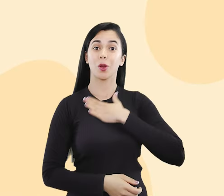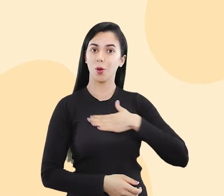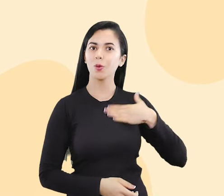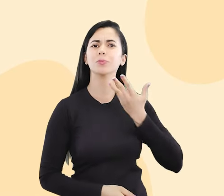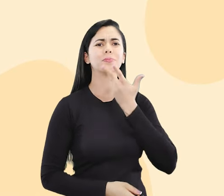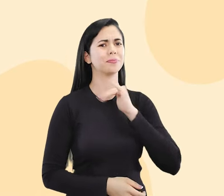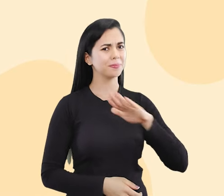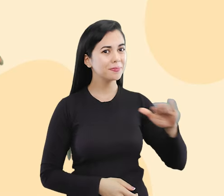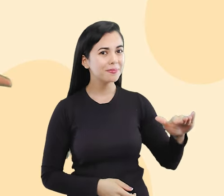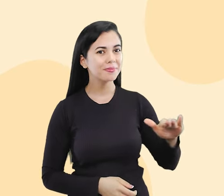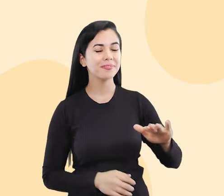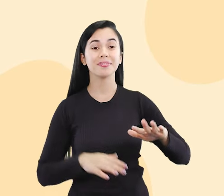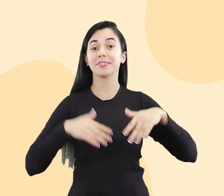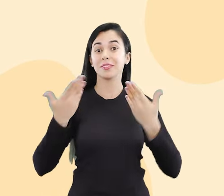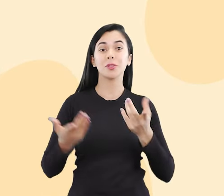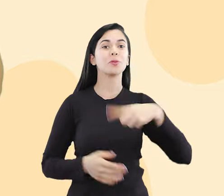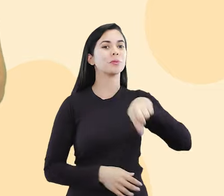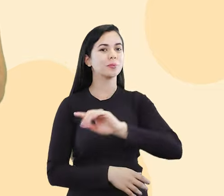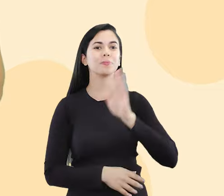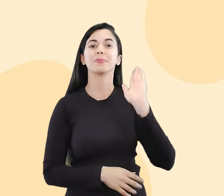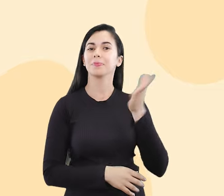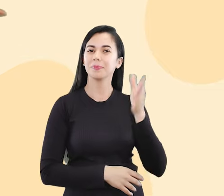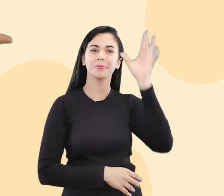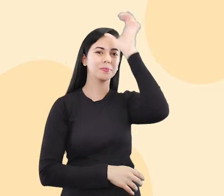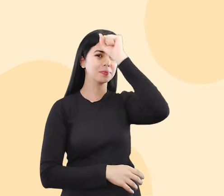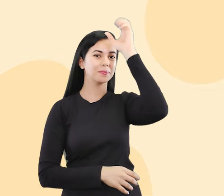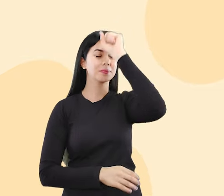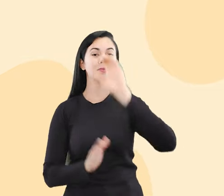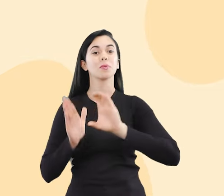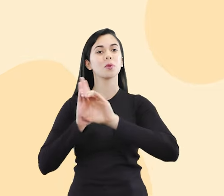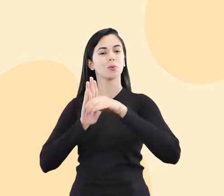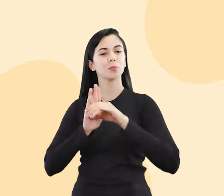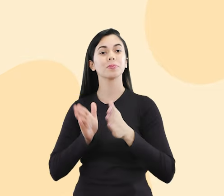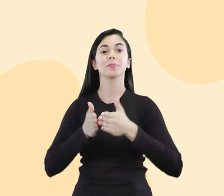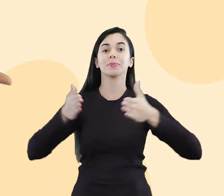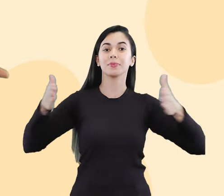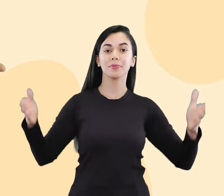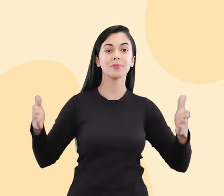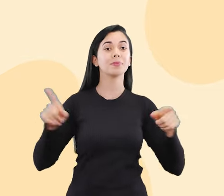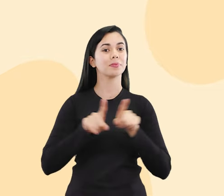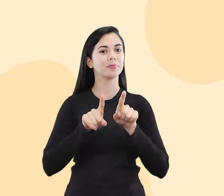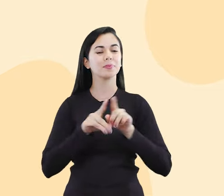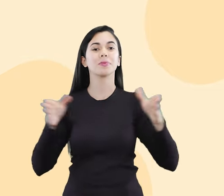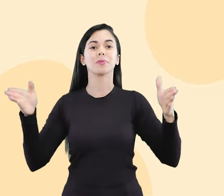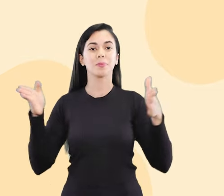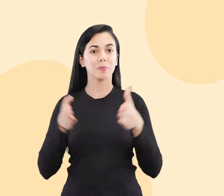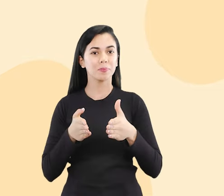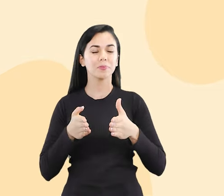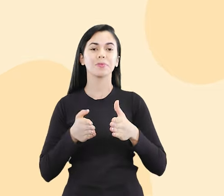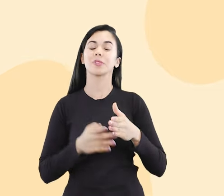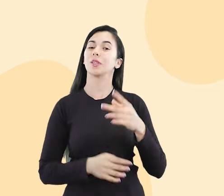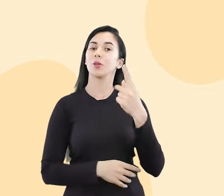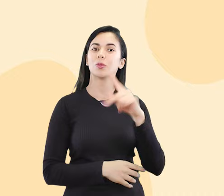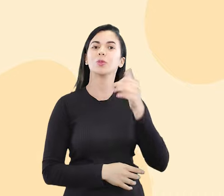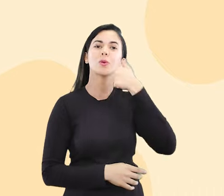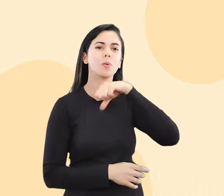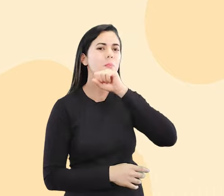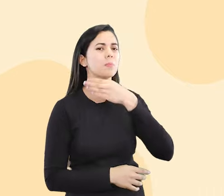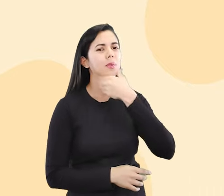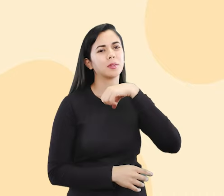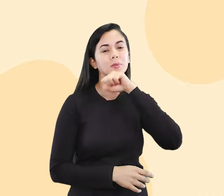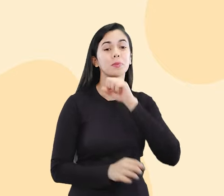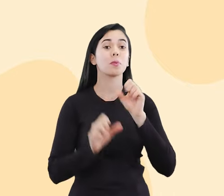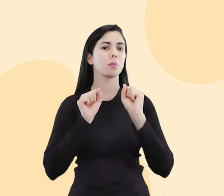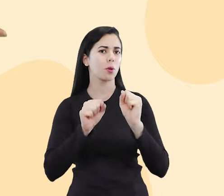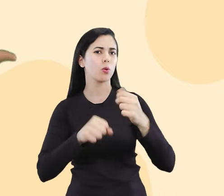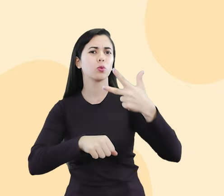Gostaram, crianças? Agora que você já aprendeu o conceito grande e pequeno, o seu responsável pode gravar um